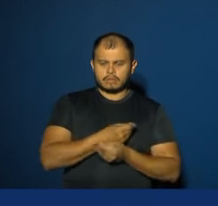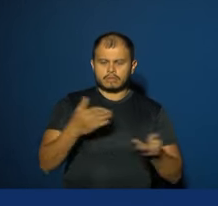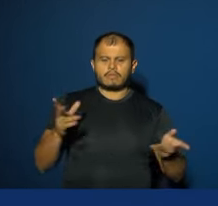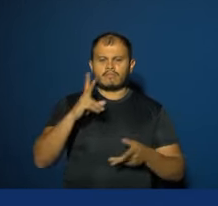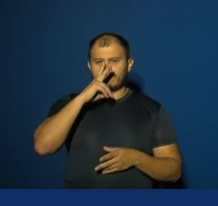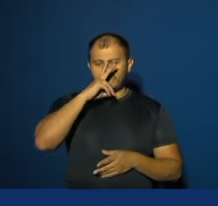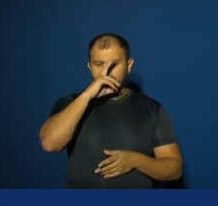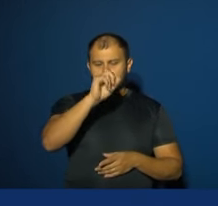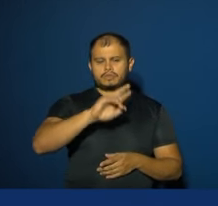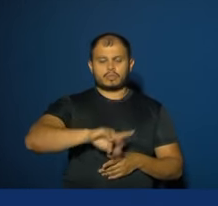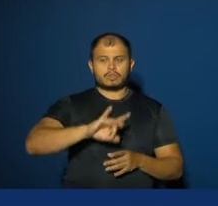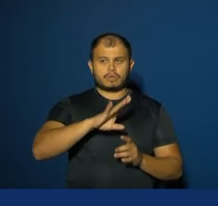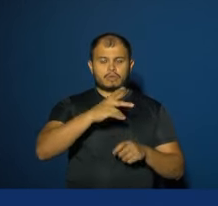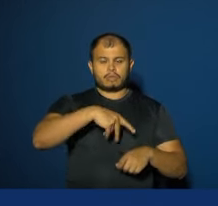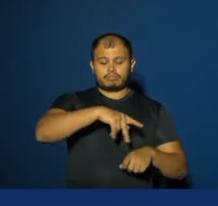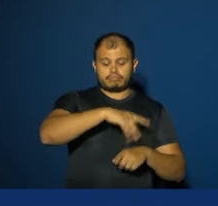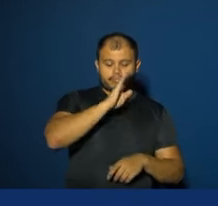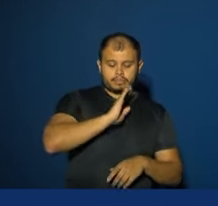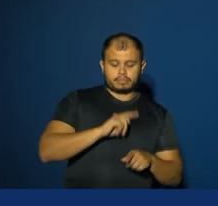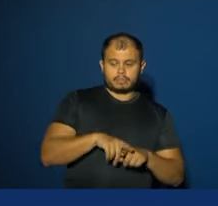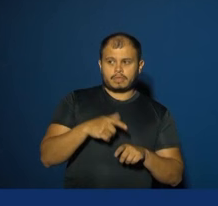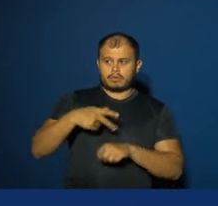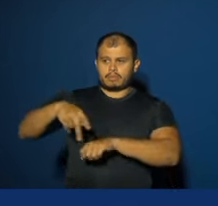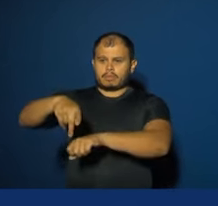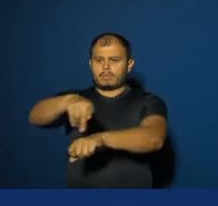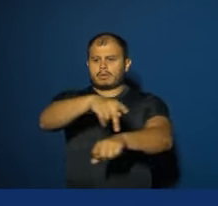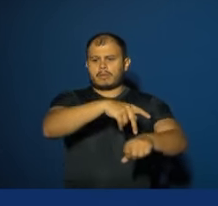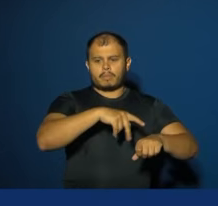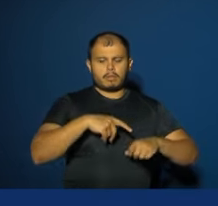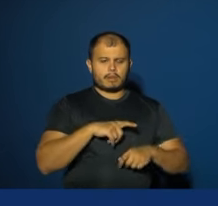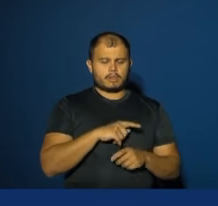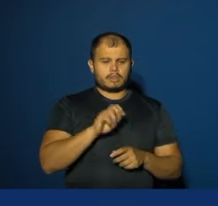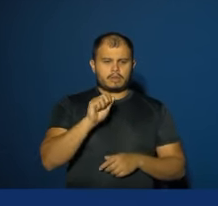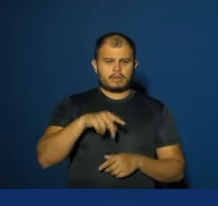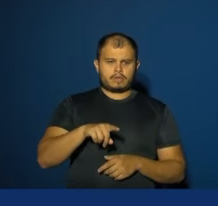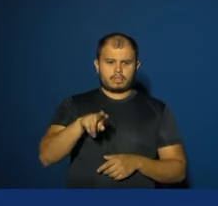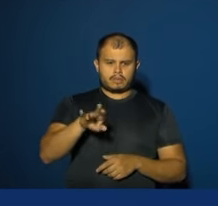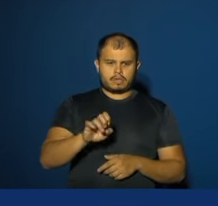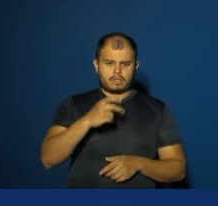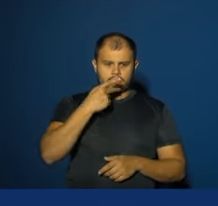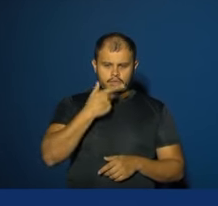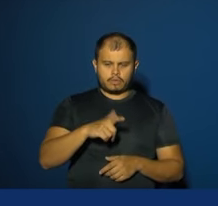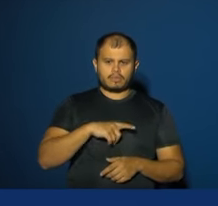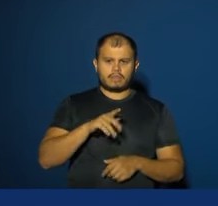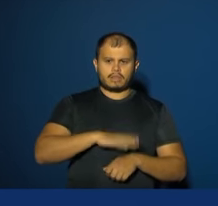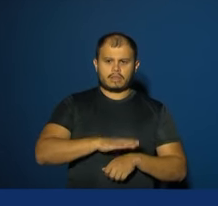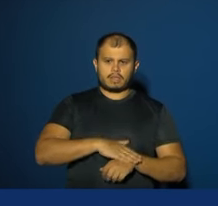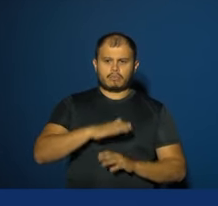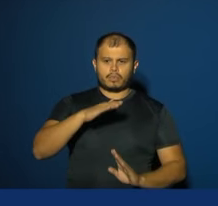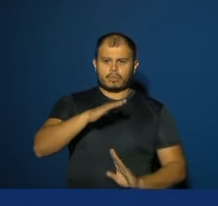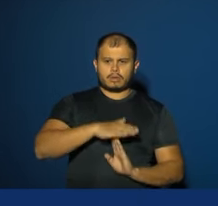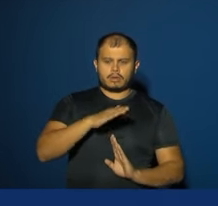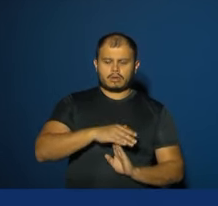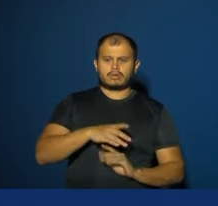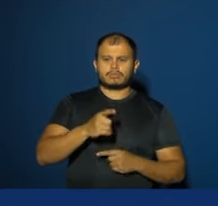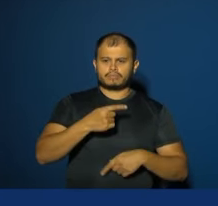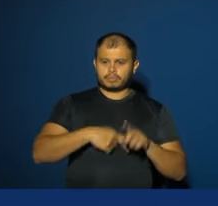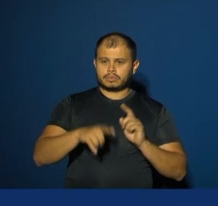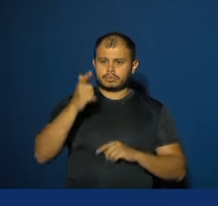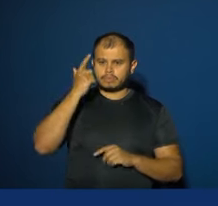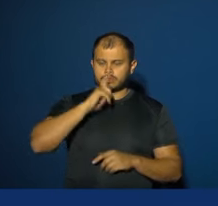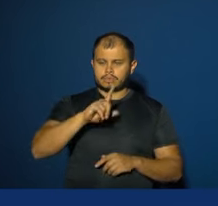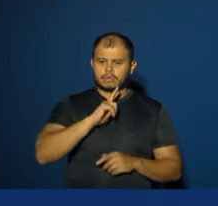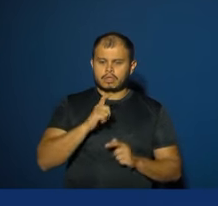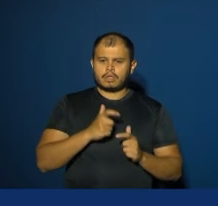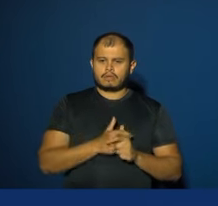Não não só Nacional mas internacional seor senhor mencionou ou André mencionou há pouco que eu pelo que eu me recordo eh o caso da state Greed né que é Uma das